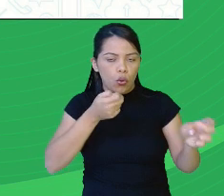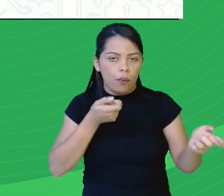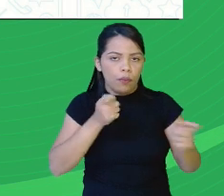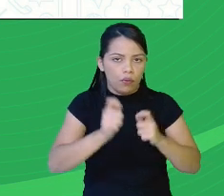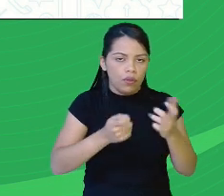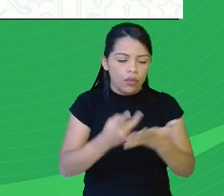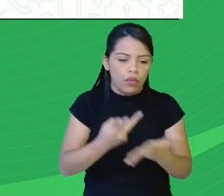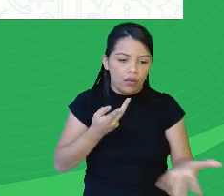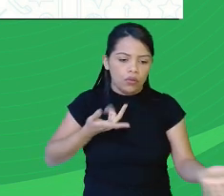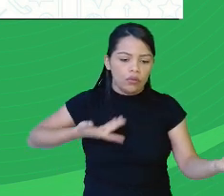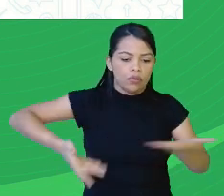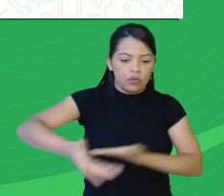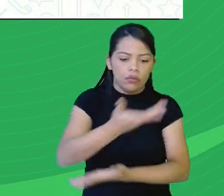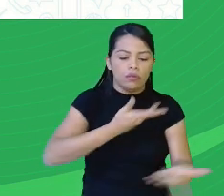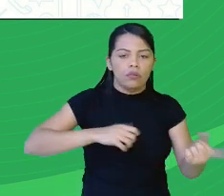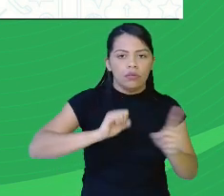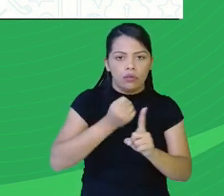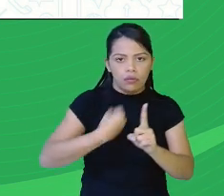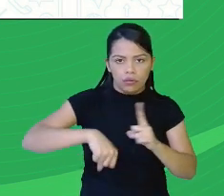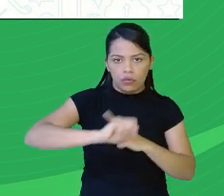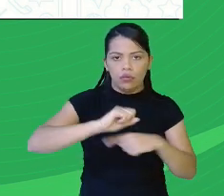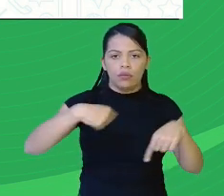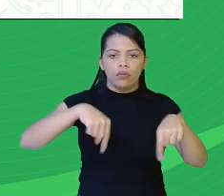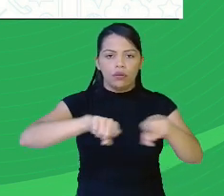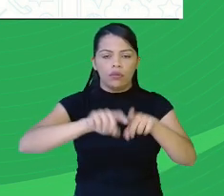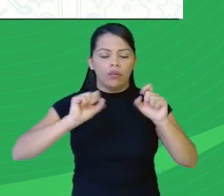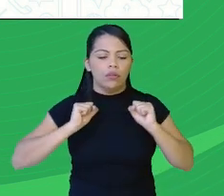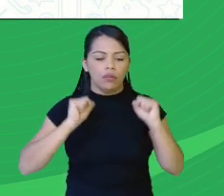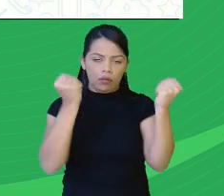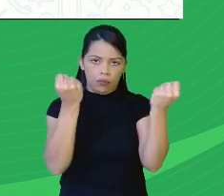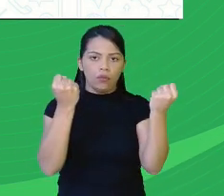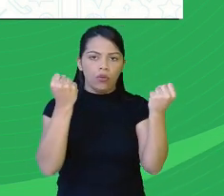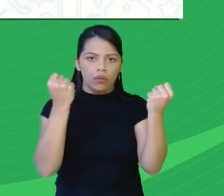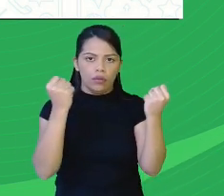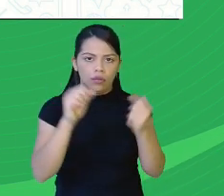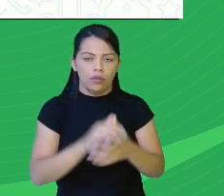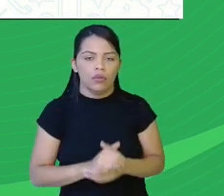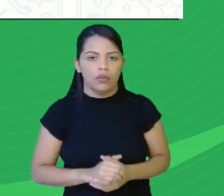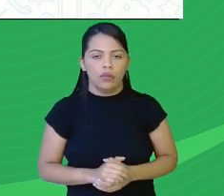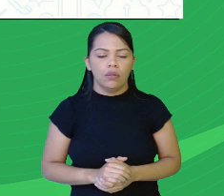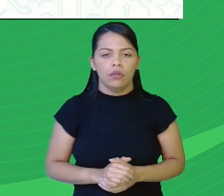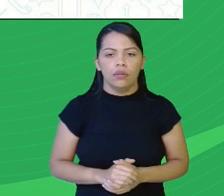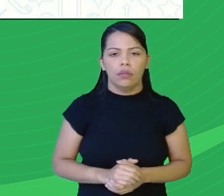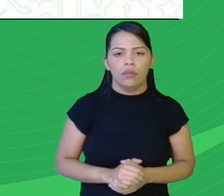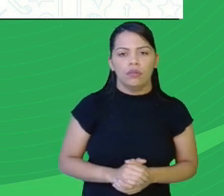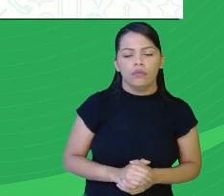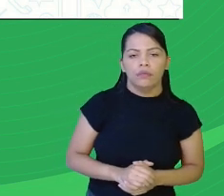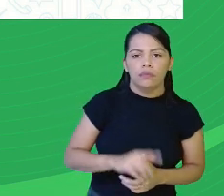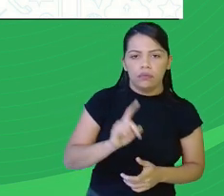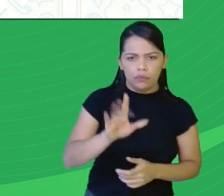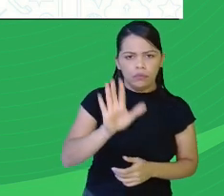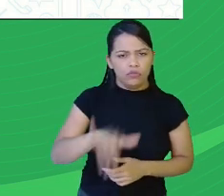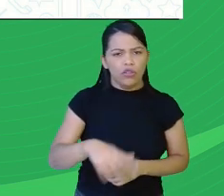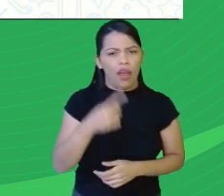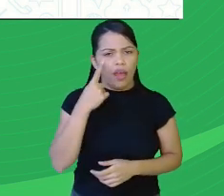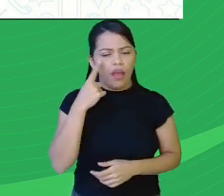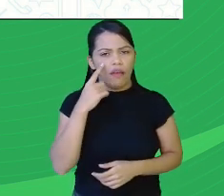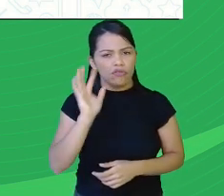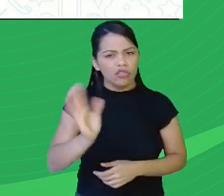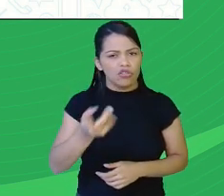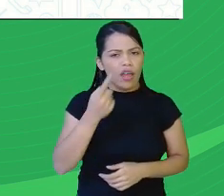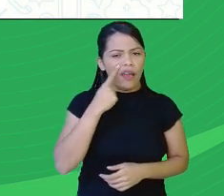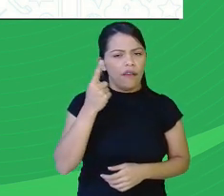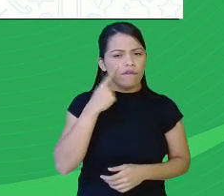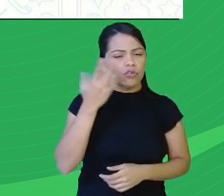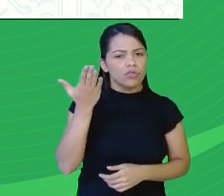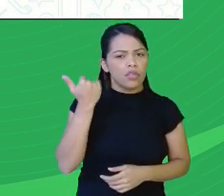relações sociais e de poder. Então, essa crônica aí, você já ouviu falar em classes sociais, né? Pessoas que têm um pouquinho maior